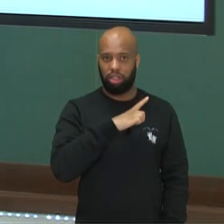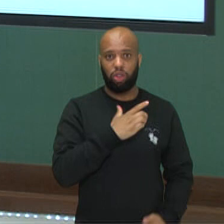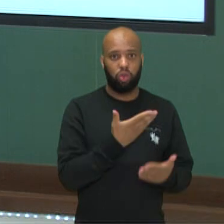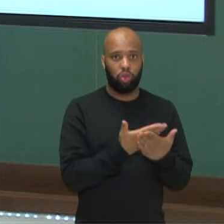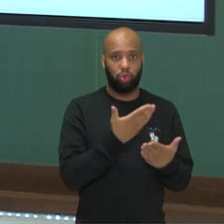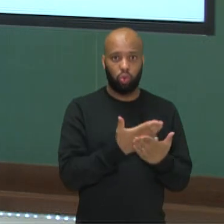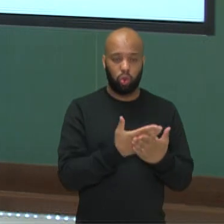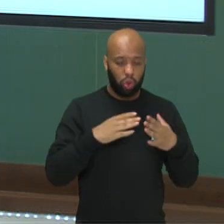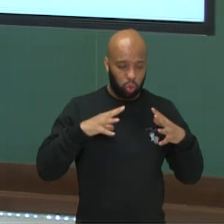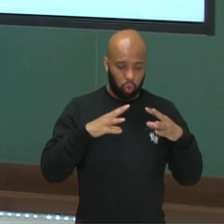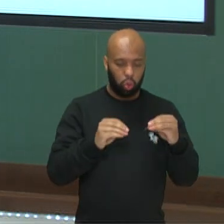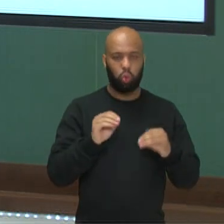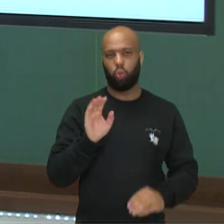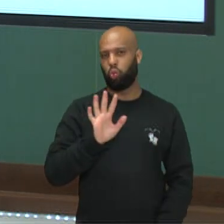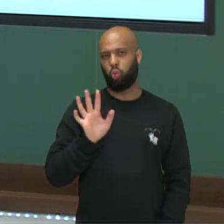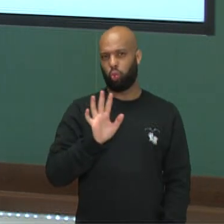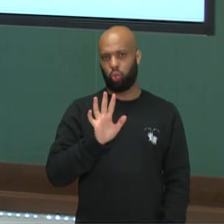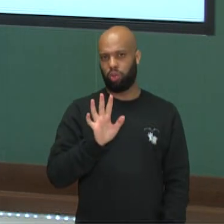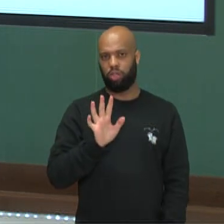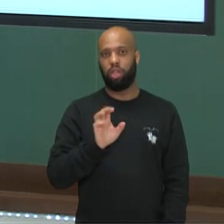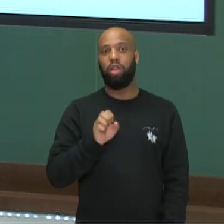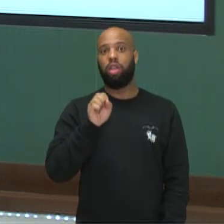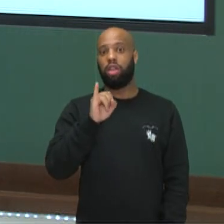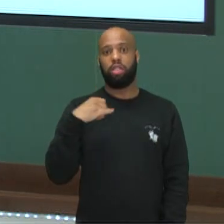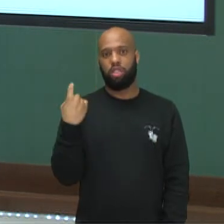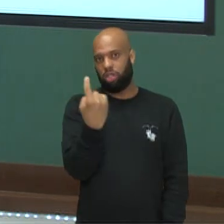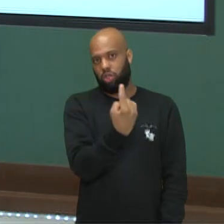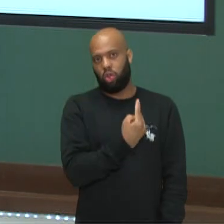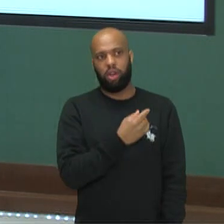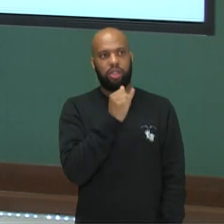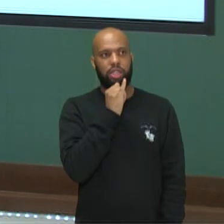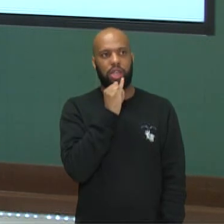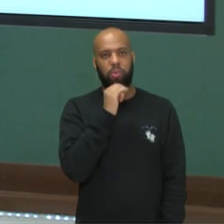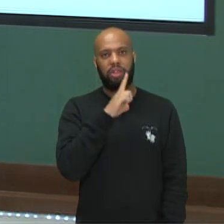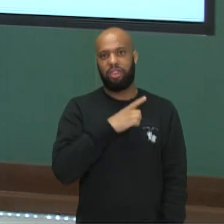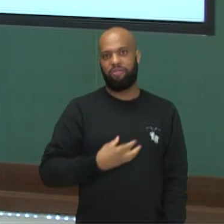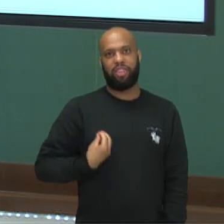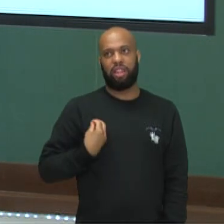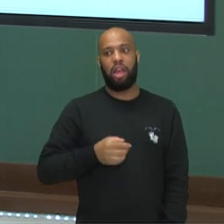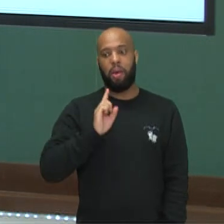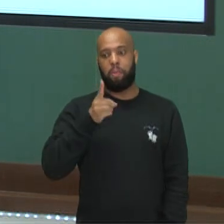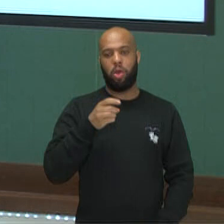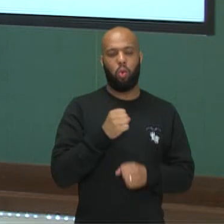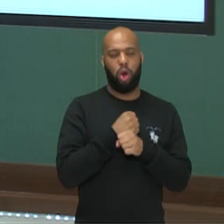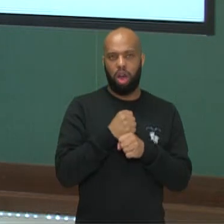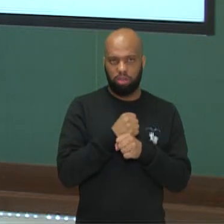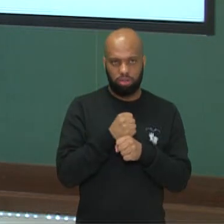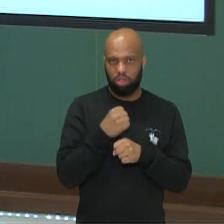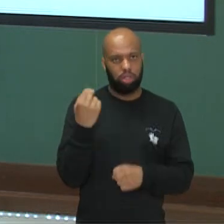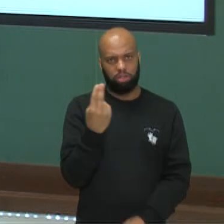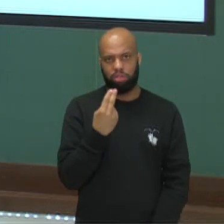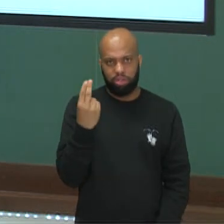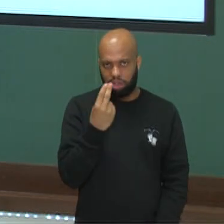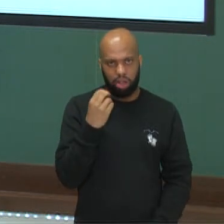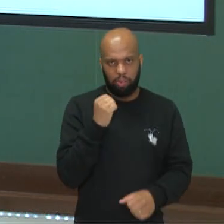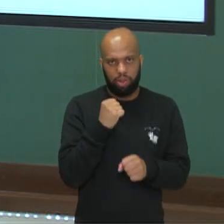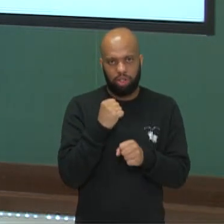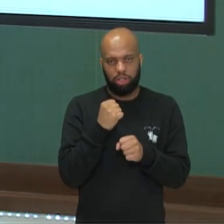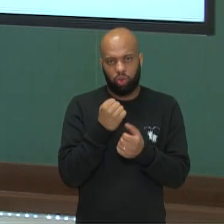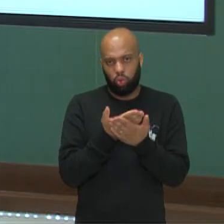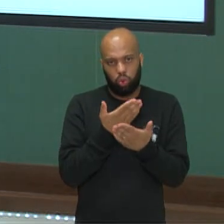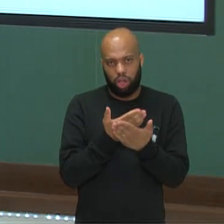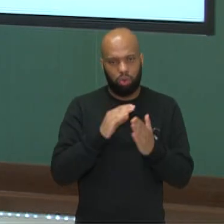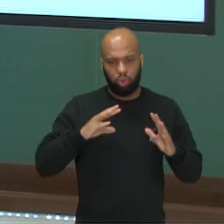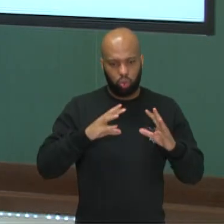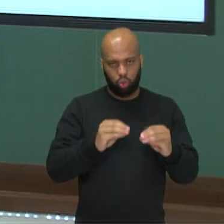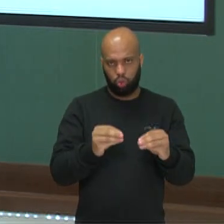estuda uma a uma, nem mesmo se nós tivéssemos uma vida de 1000 anos, talvez não esgotaríamos todo este